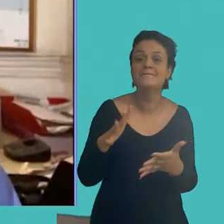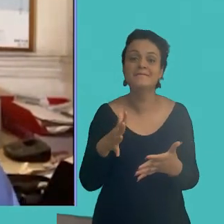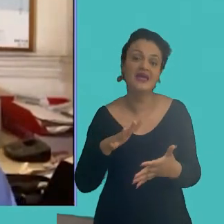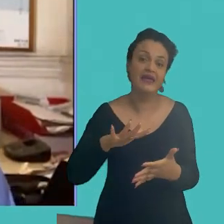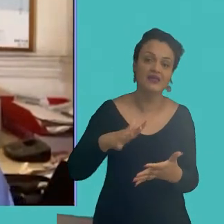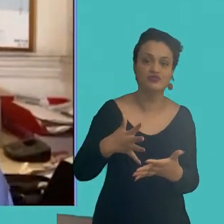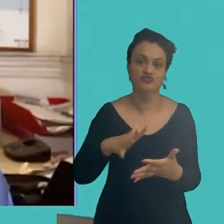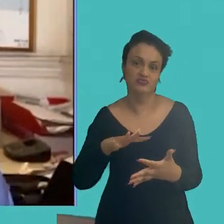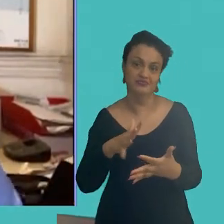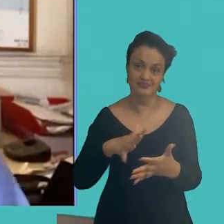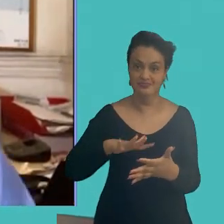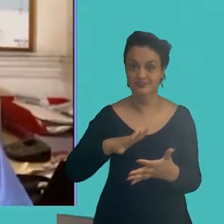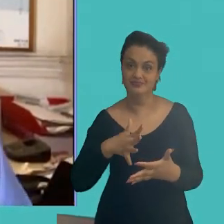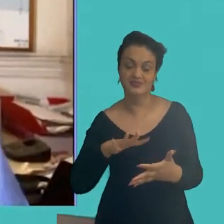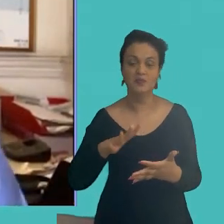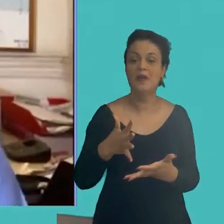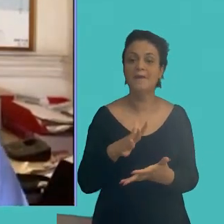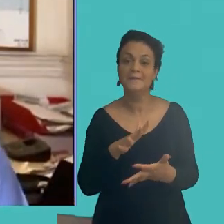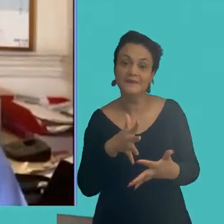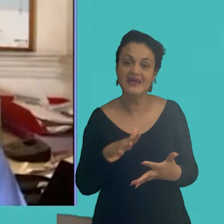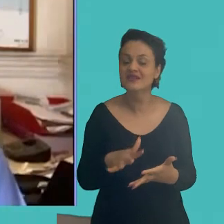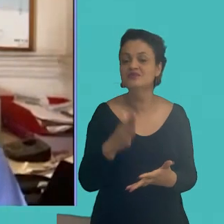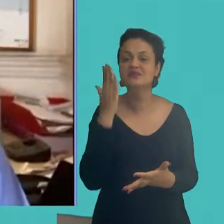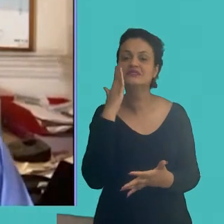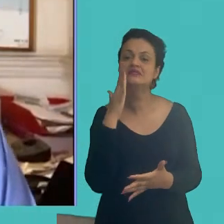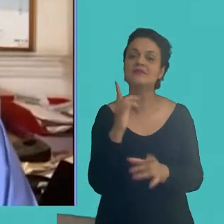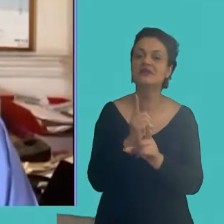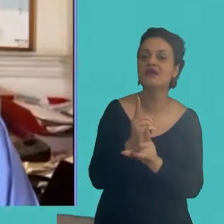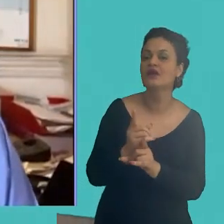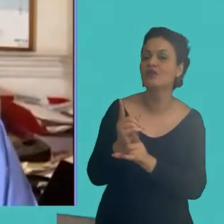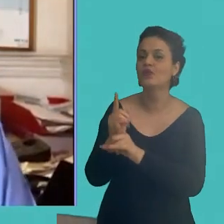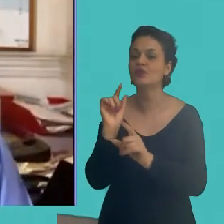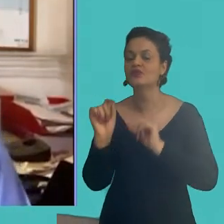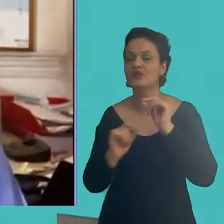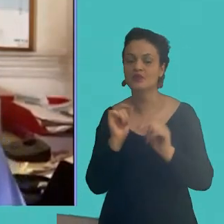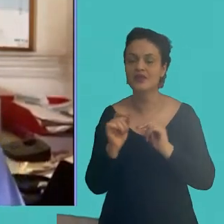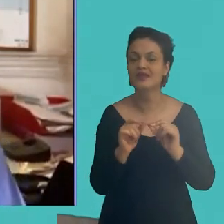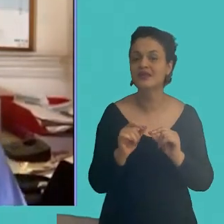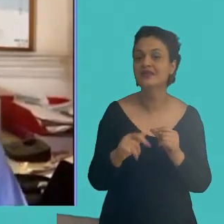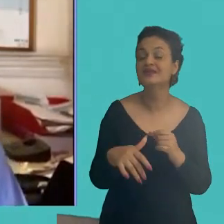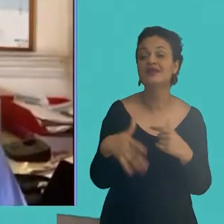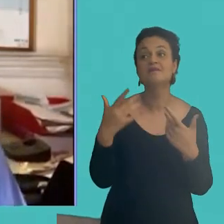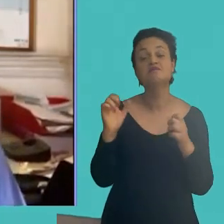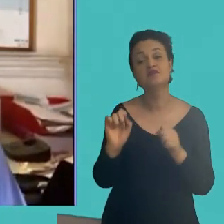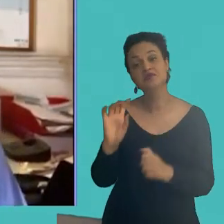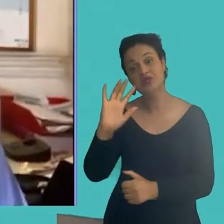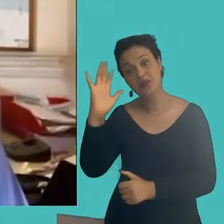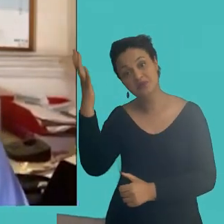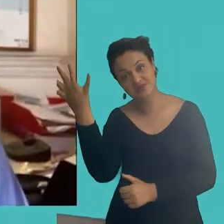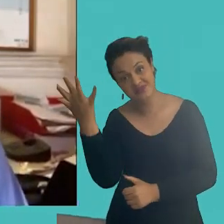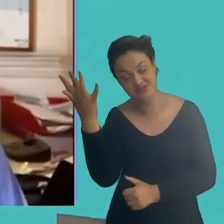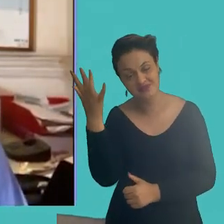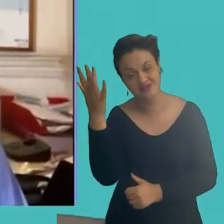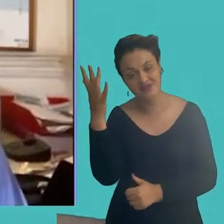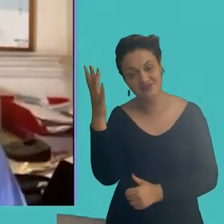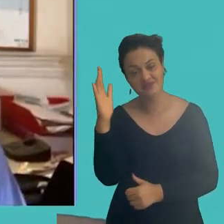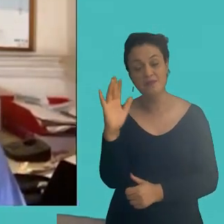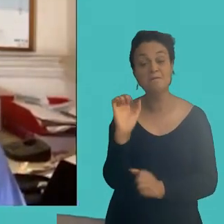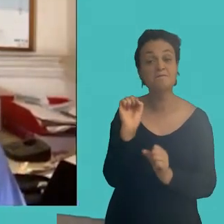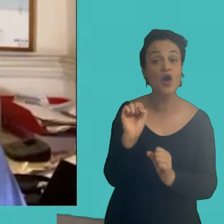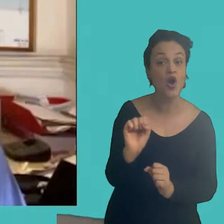nos permitem identificar certas tendências. E a tendência, que isso daqui é importante para